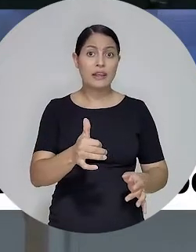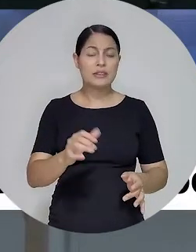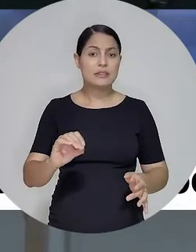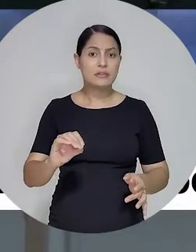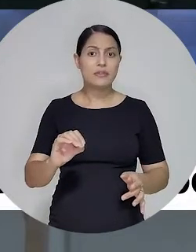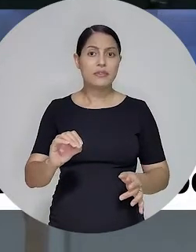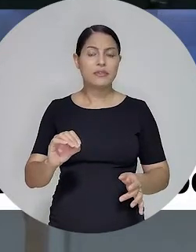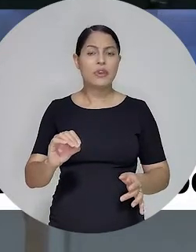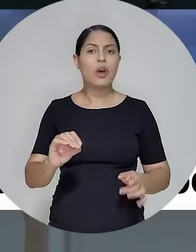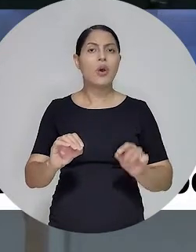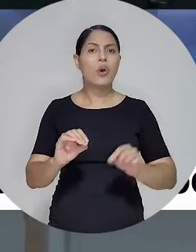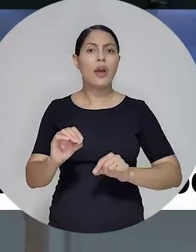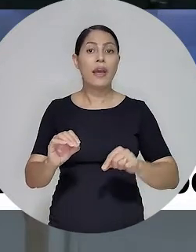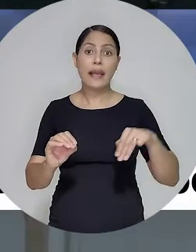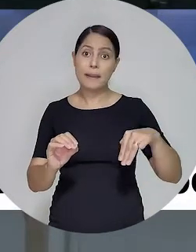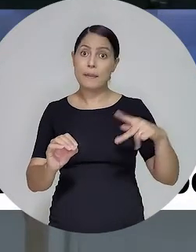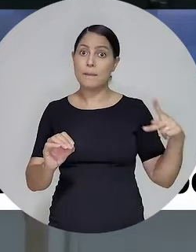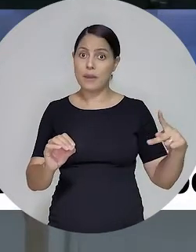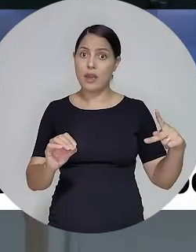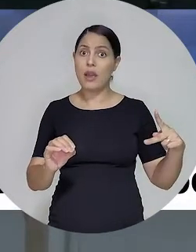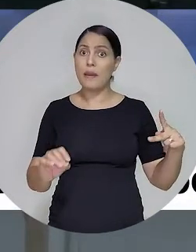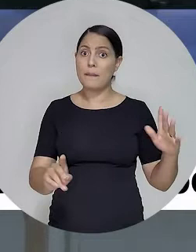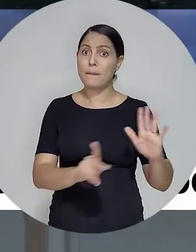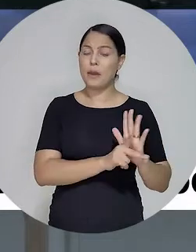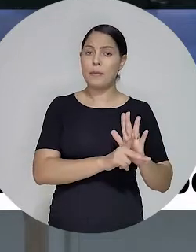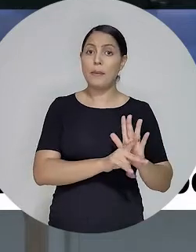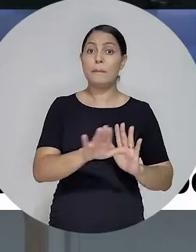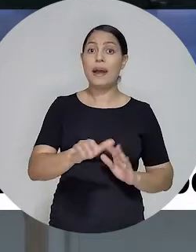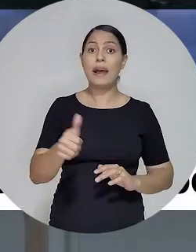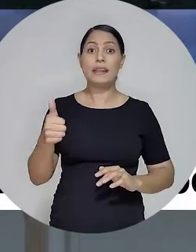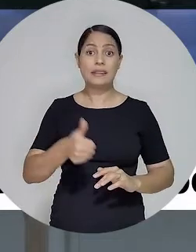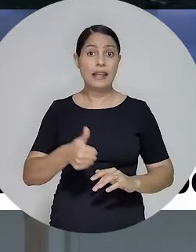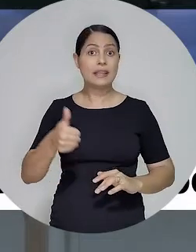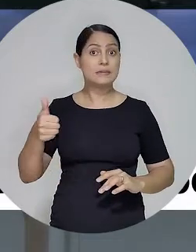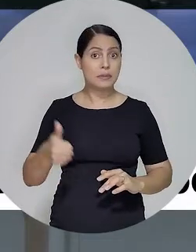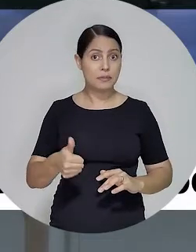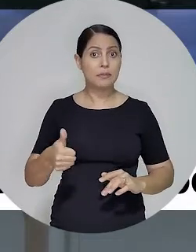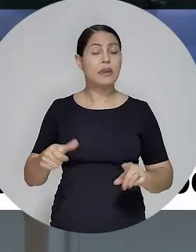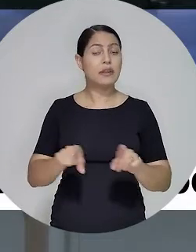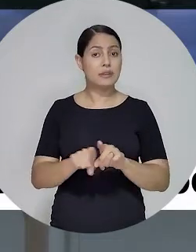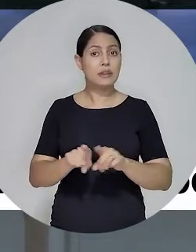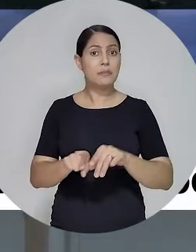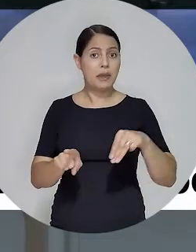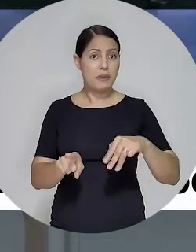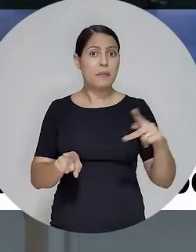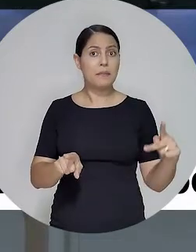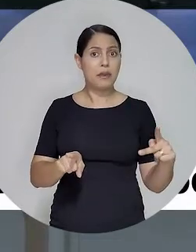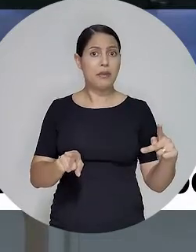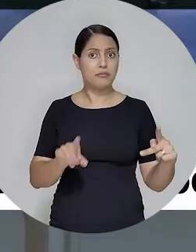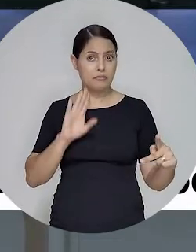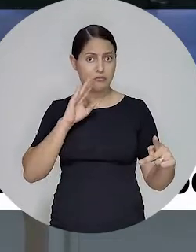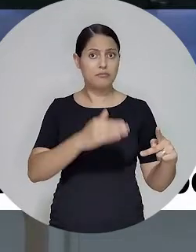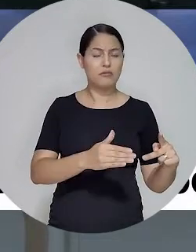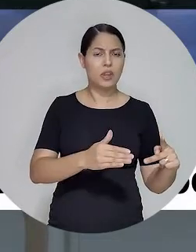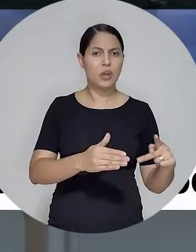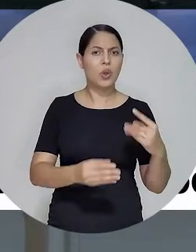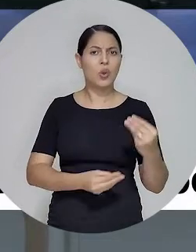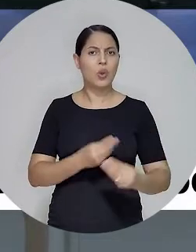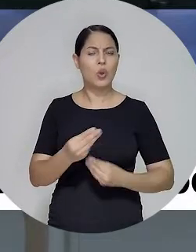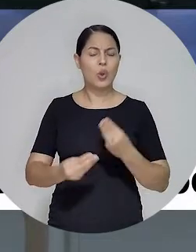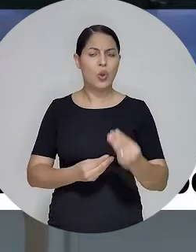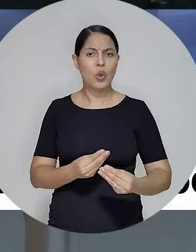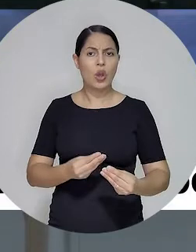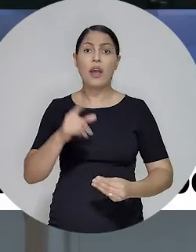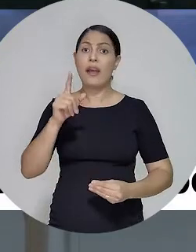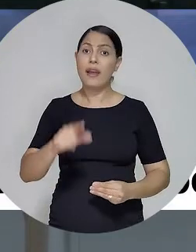teria destinada a 10ª vaga do 5º ao Ministério Público e a 11ª vaga do 5º também ao